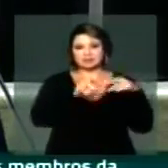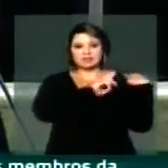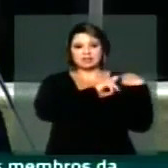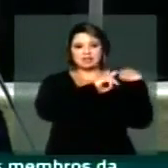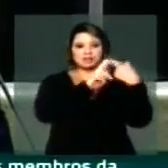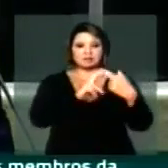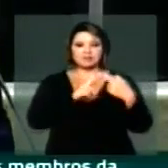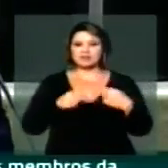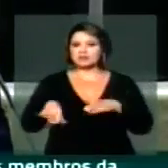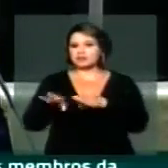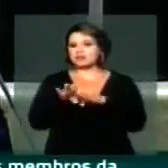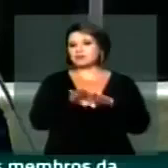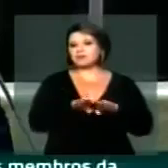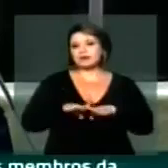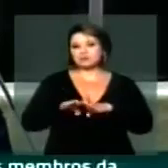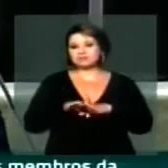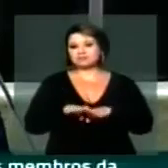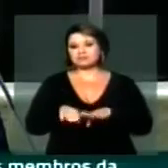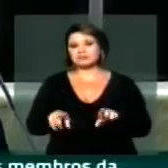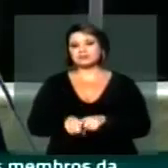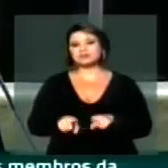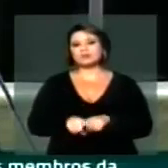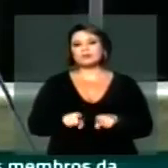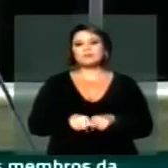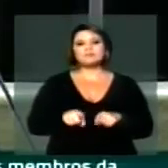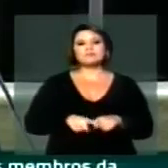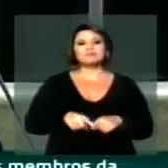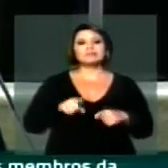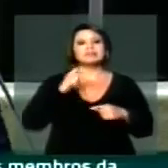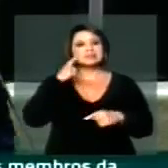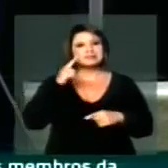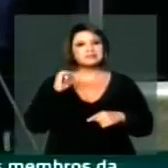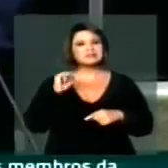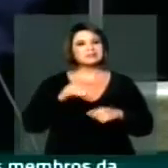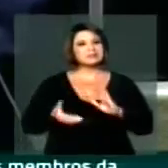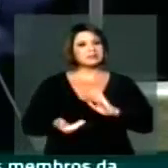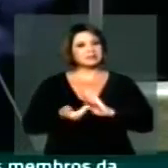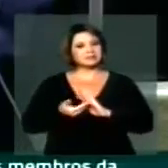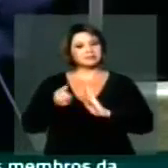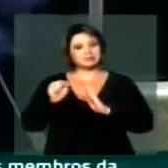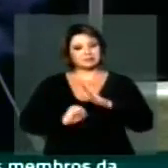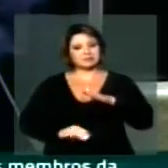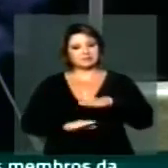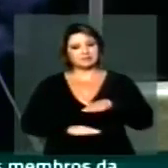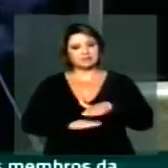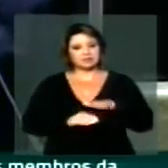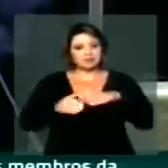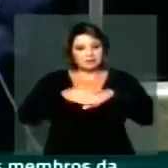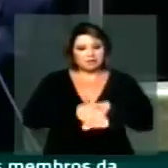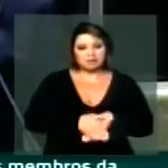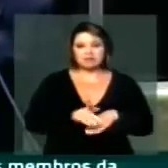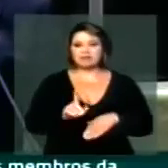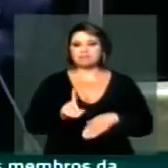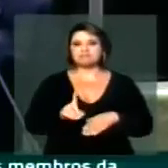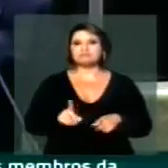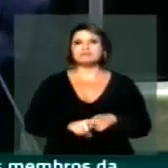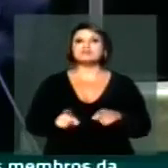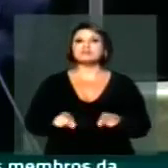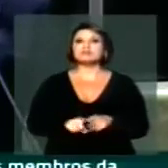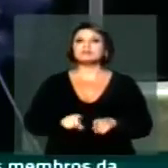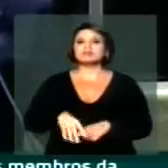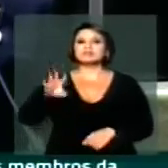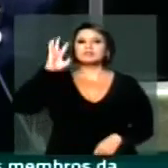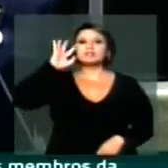dos Deputados possa ser um poder subordinado é não perceber é que a Câmara